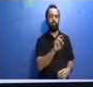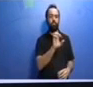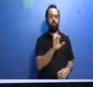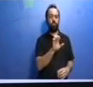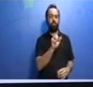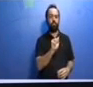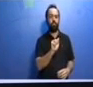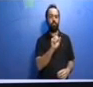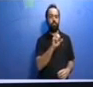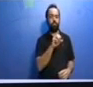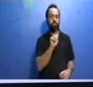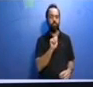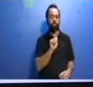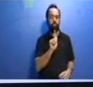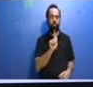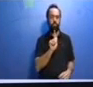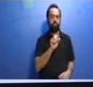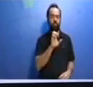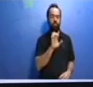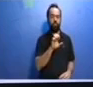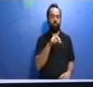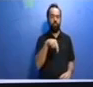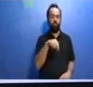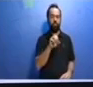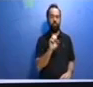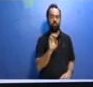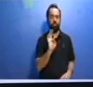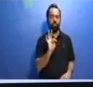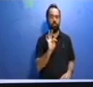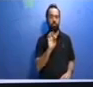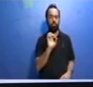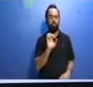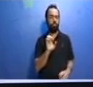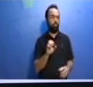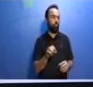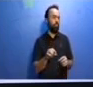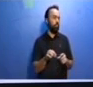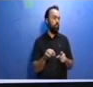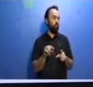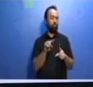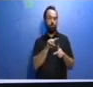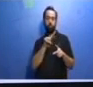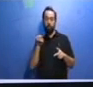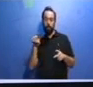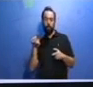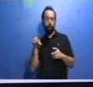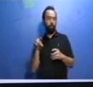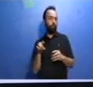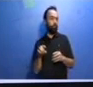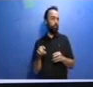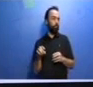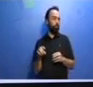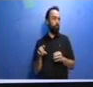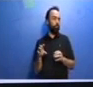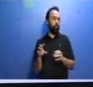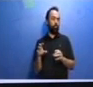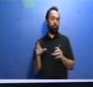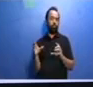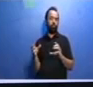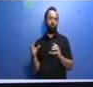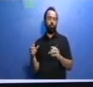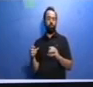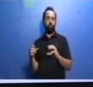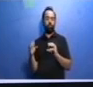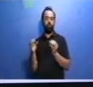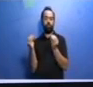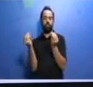nós vamos ter uma seta indicando que ocorreu a reação e o sentido dessa reação. E depois a gente vai ter a